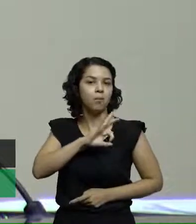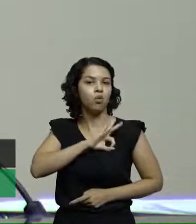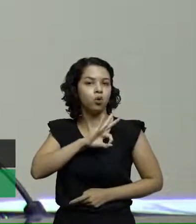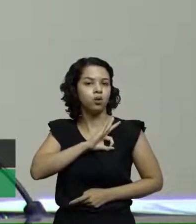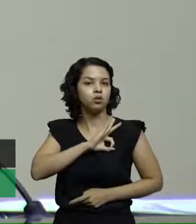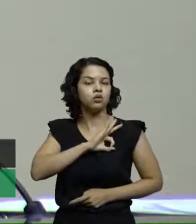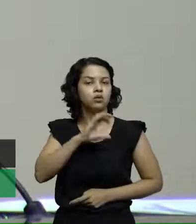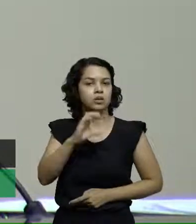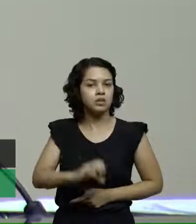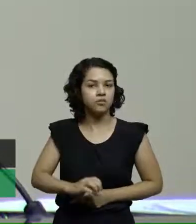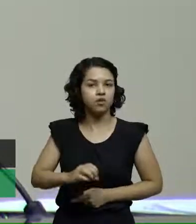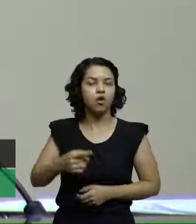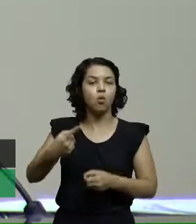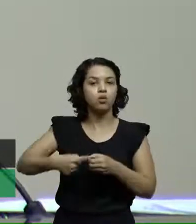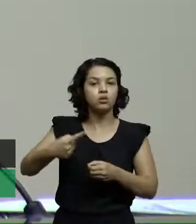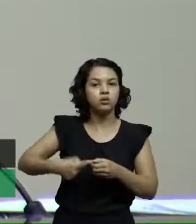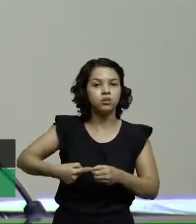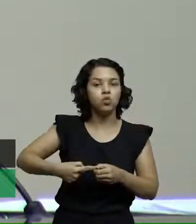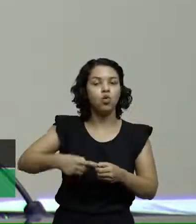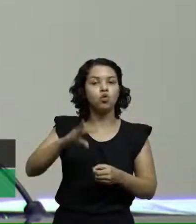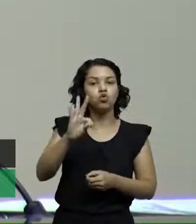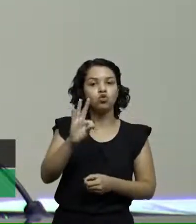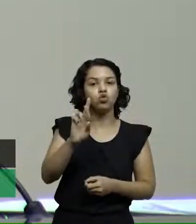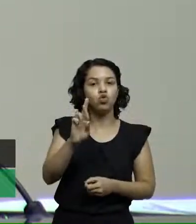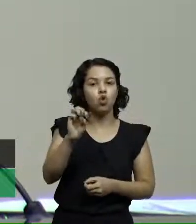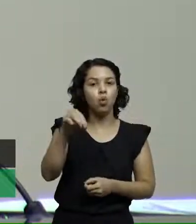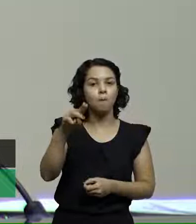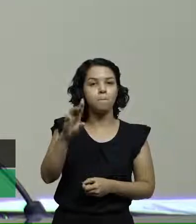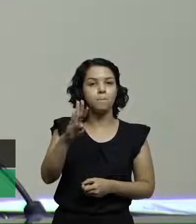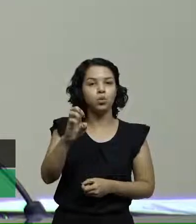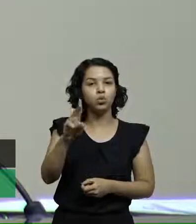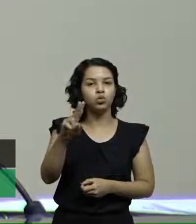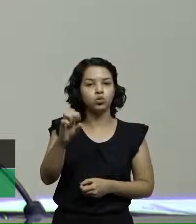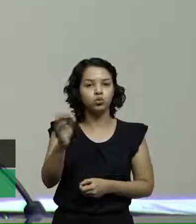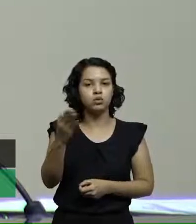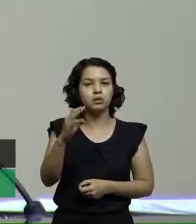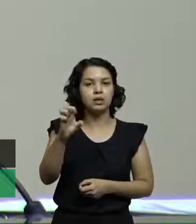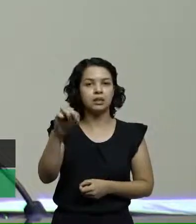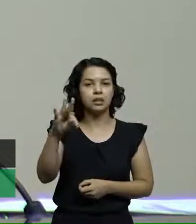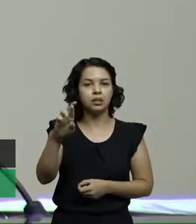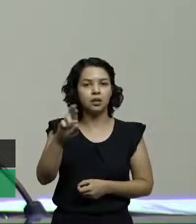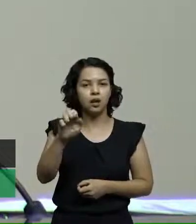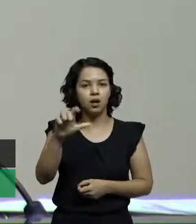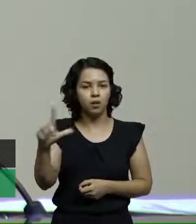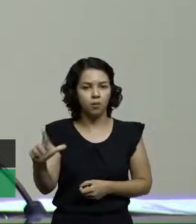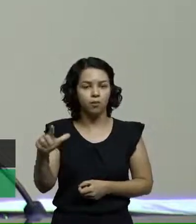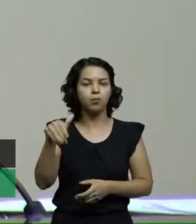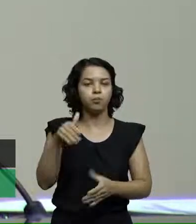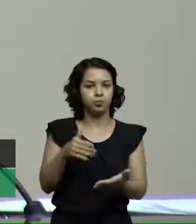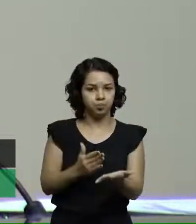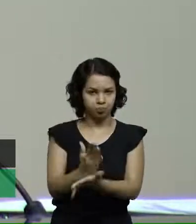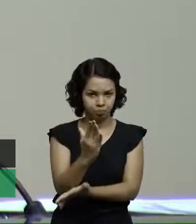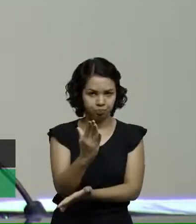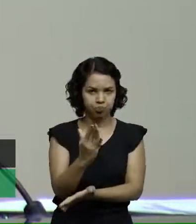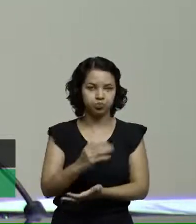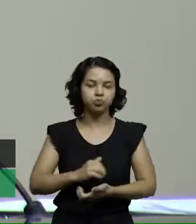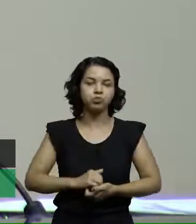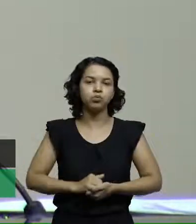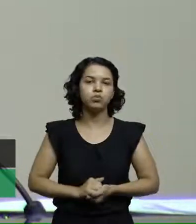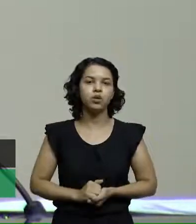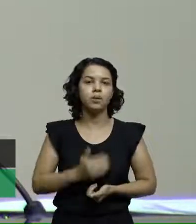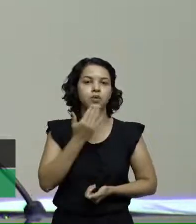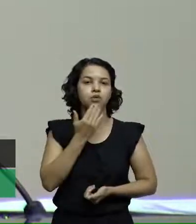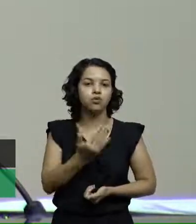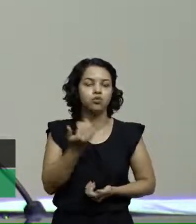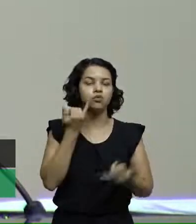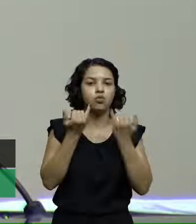de Trombudo Central. Em discussão, em votação, aprovado. Pedido de